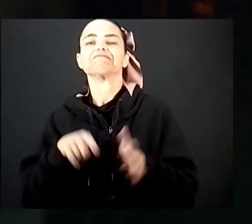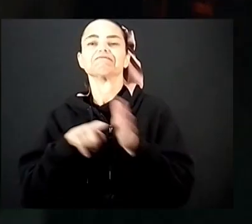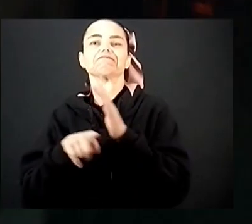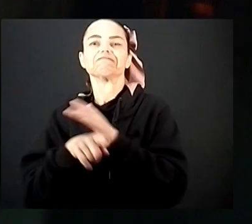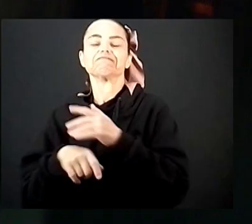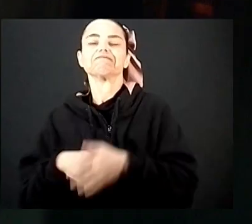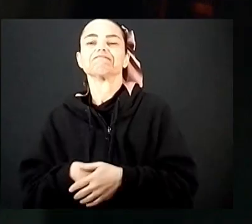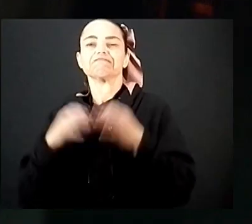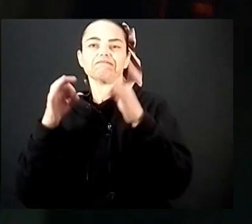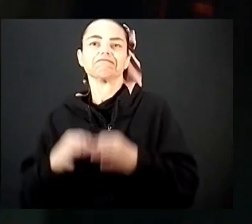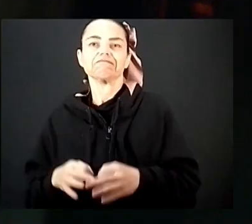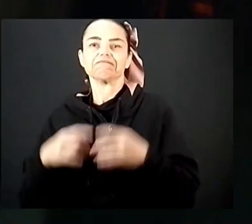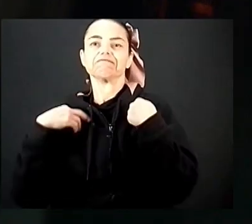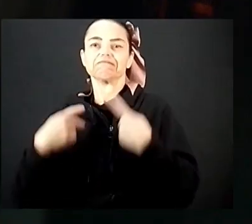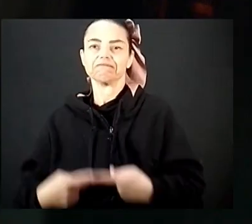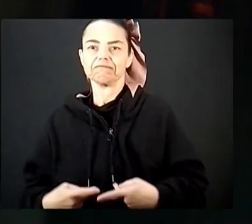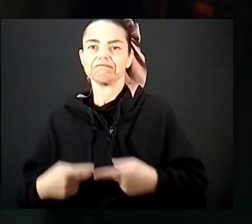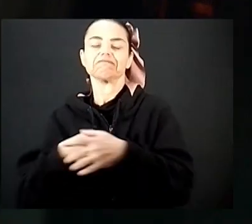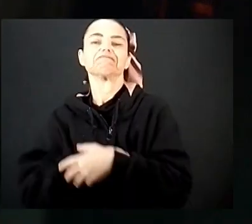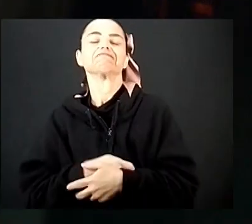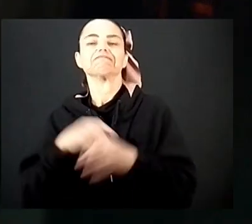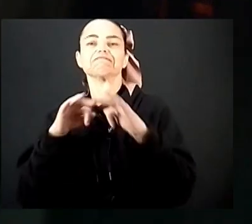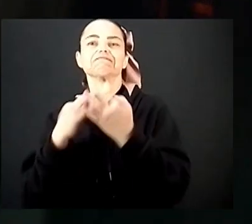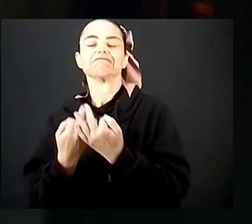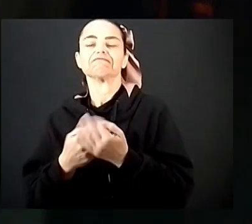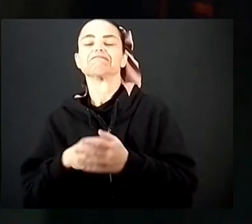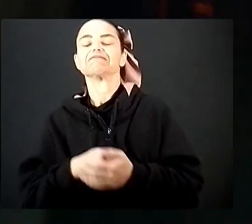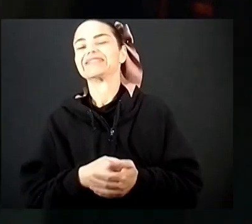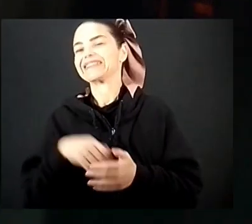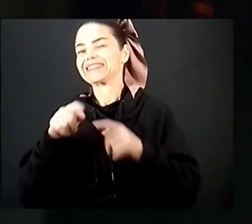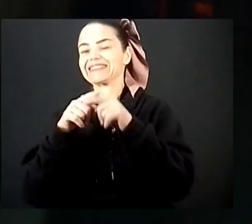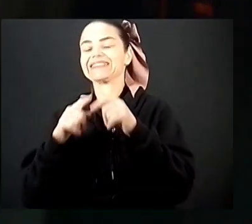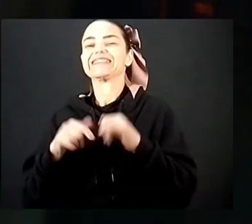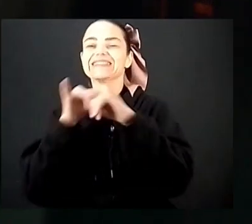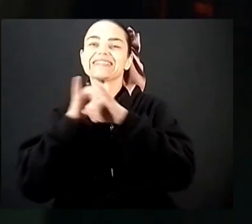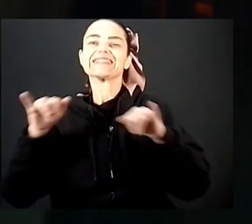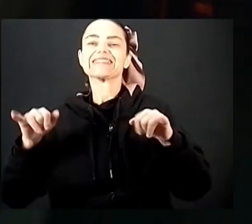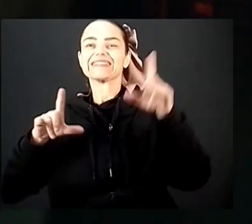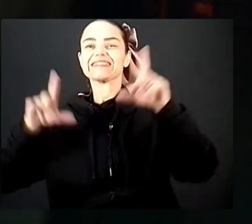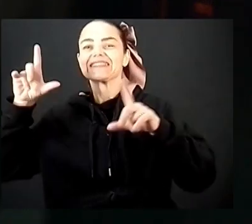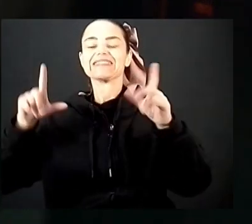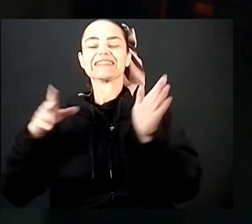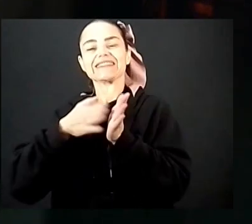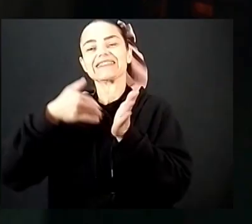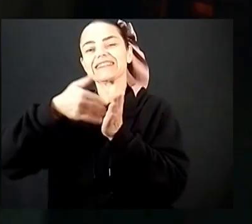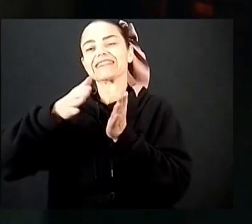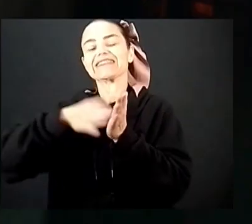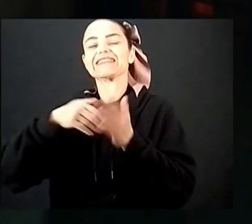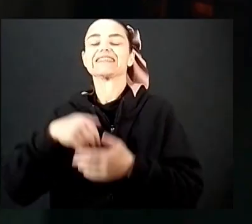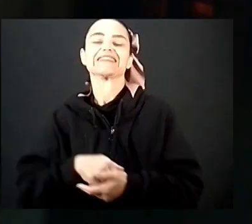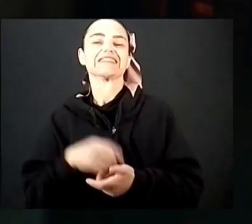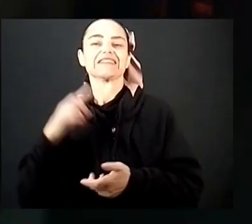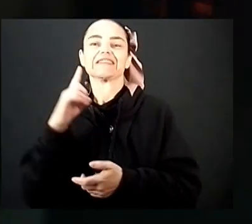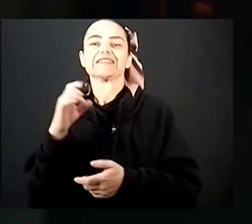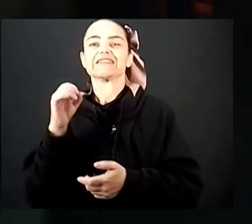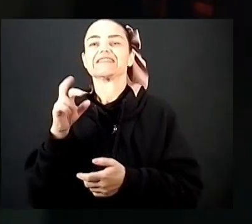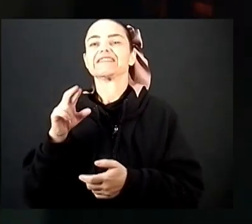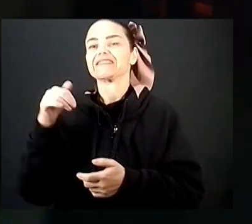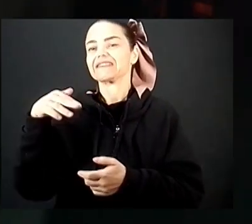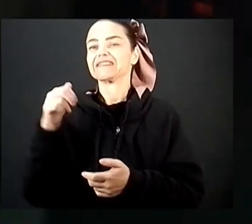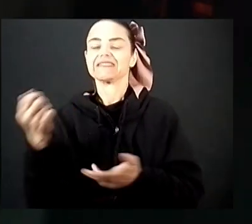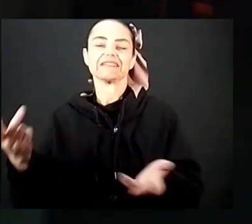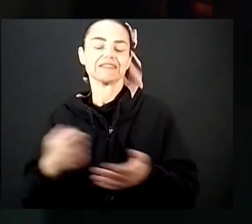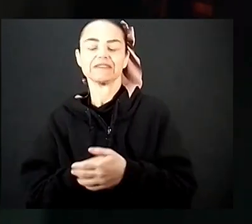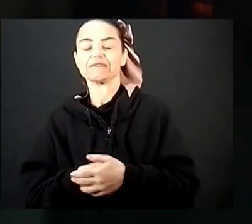seres humanos, né? A família de margarina só existe no comercial de TV, gente, vamos lá, né? Vamos ser aí realistas,